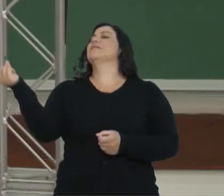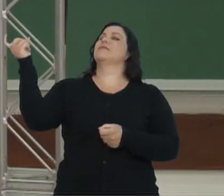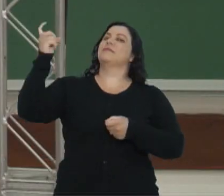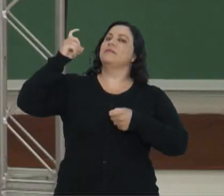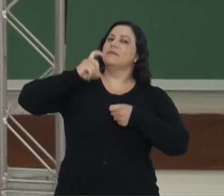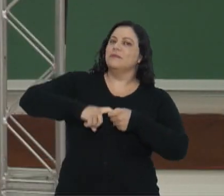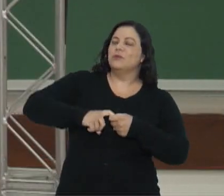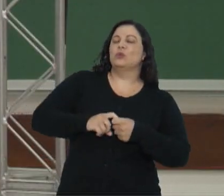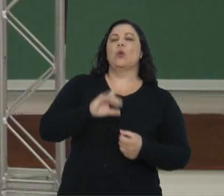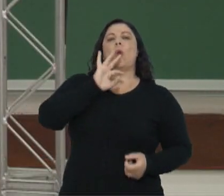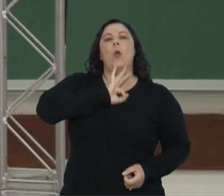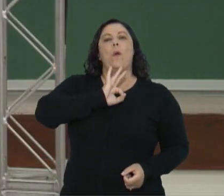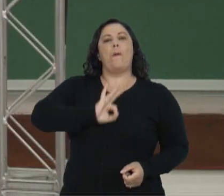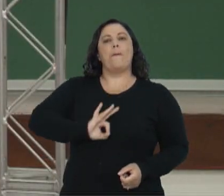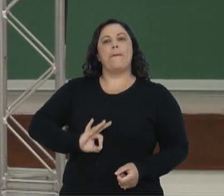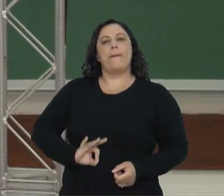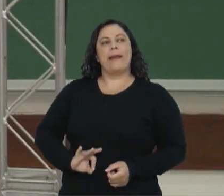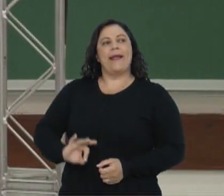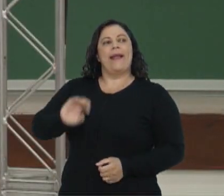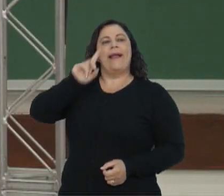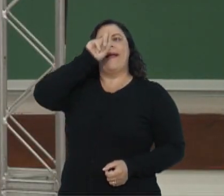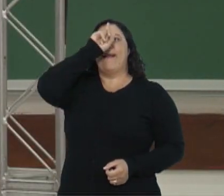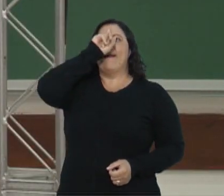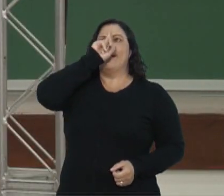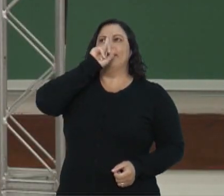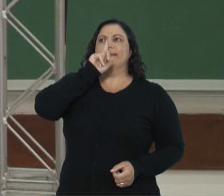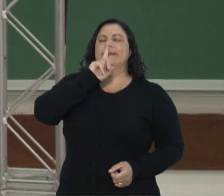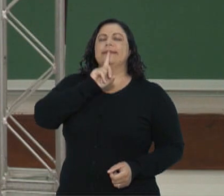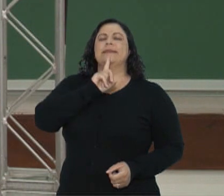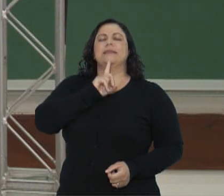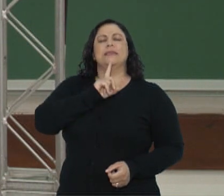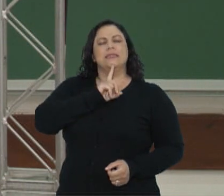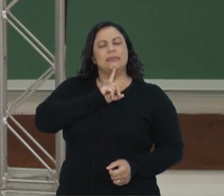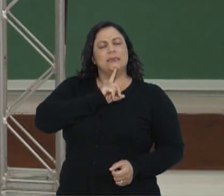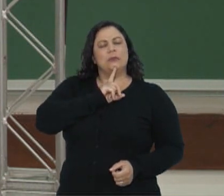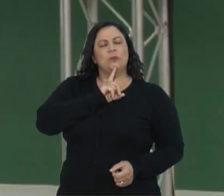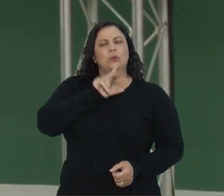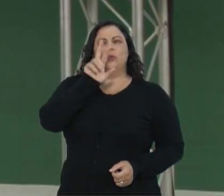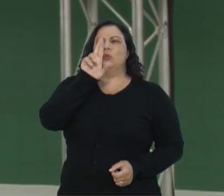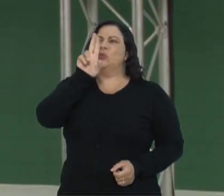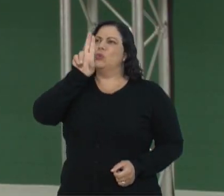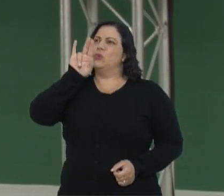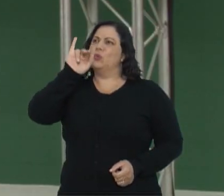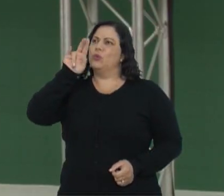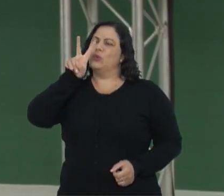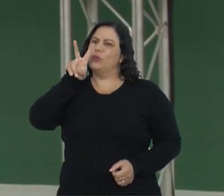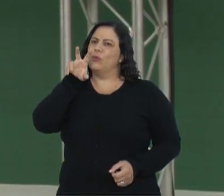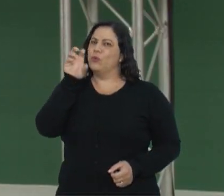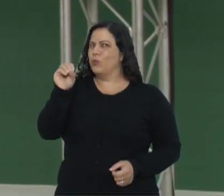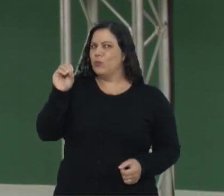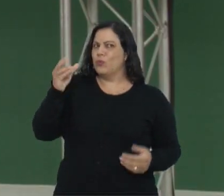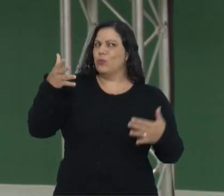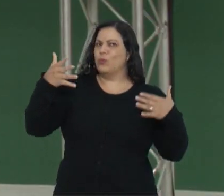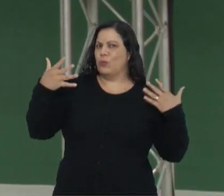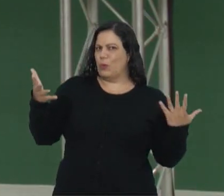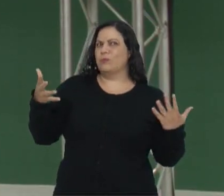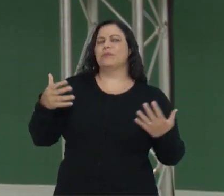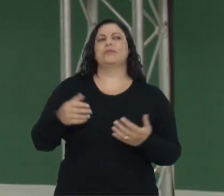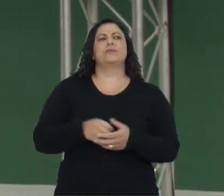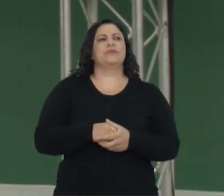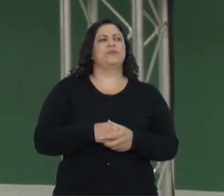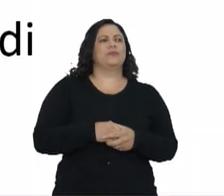Voltando, Padre Ruivo. Nossa, eu vim de peruca hoje, mas achei muito ridículo, né? Então não vim, né? Pessoal, o compositor da